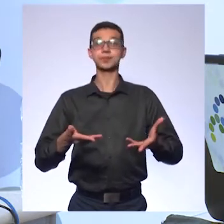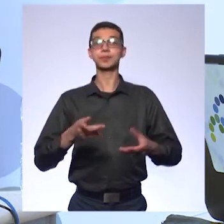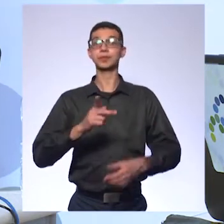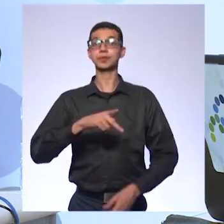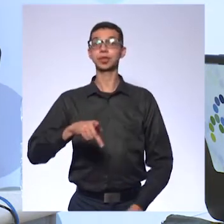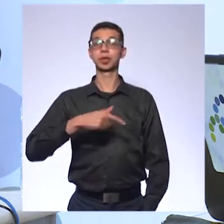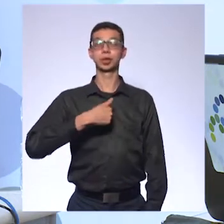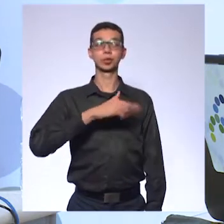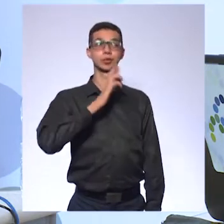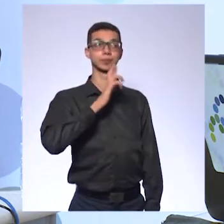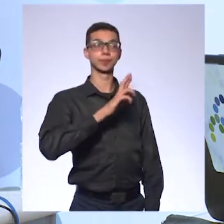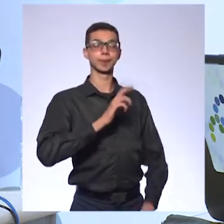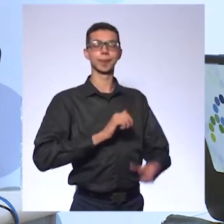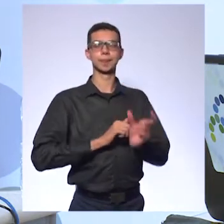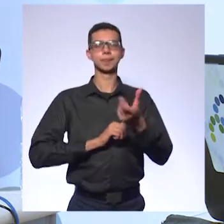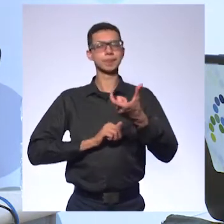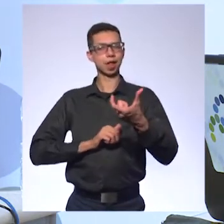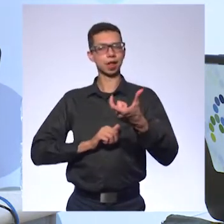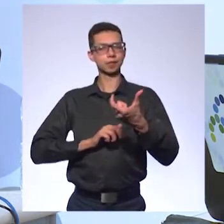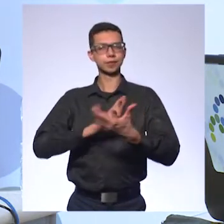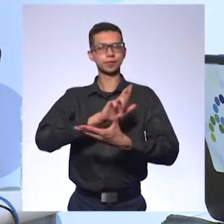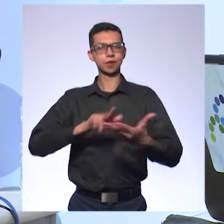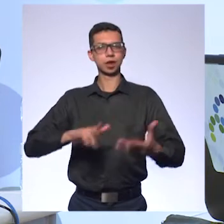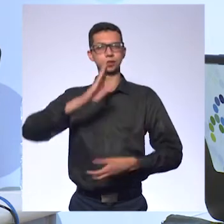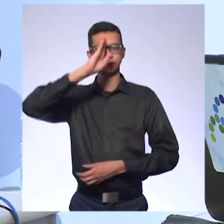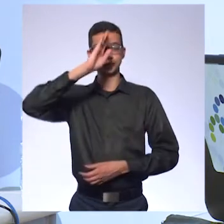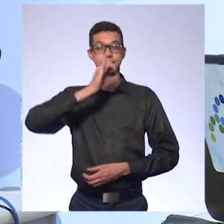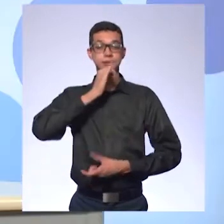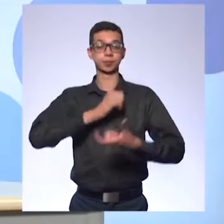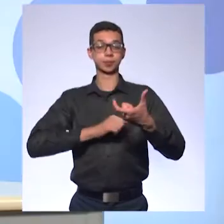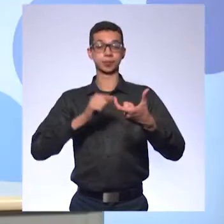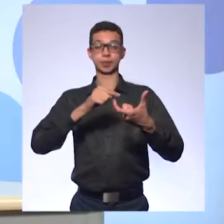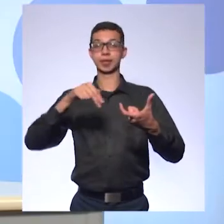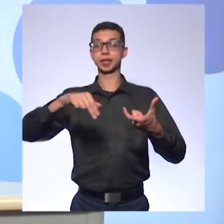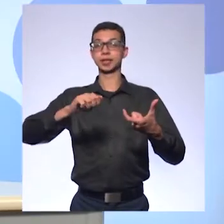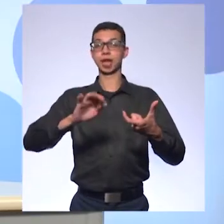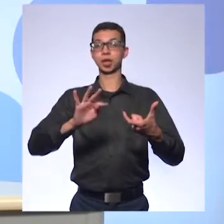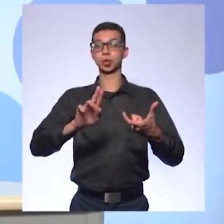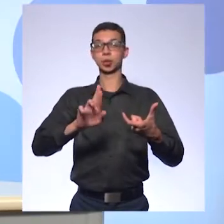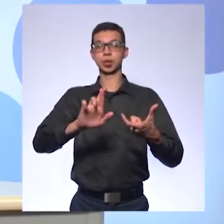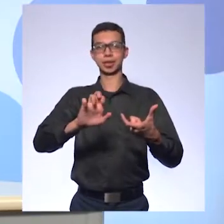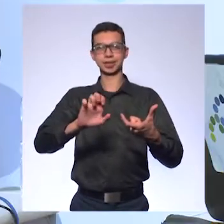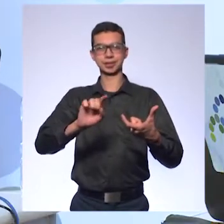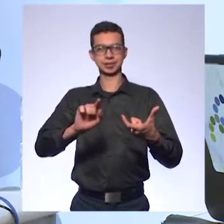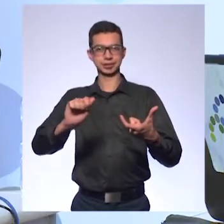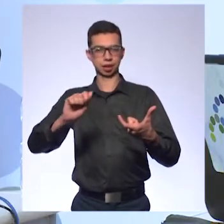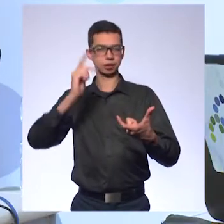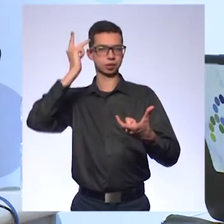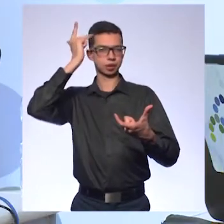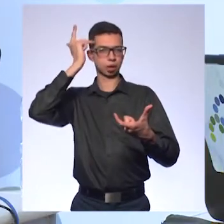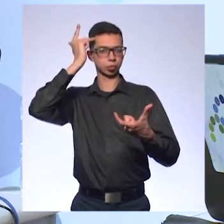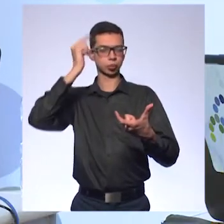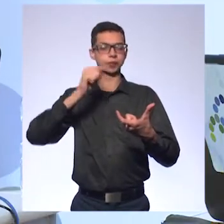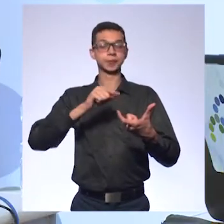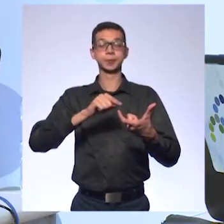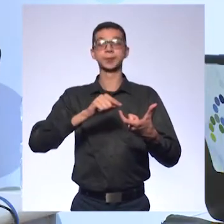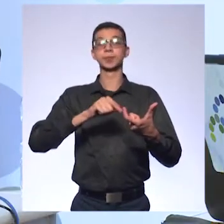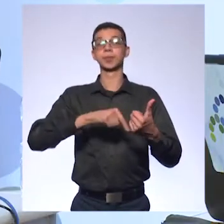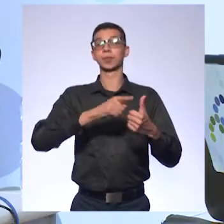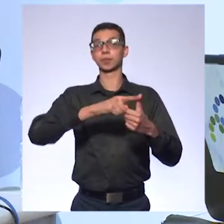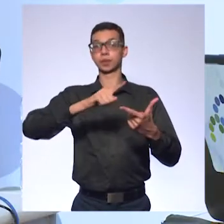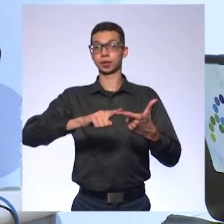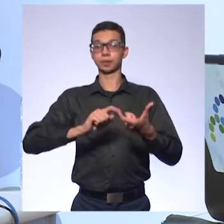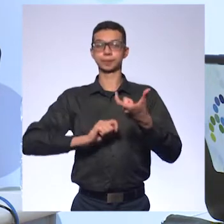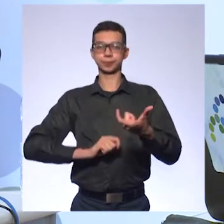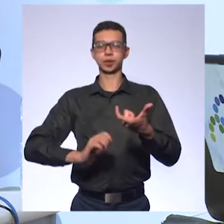aqui chaves, né? Então, apareceu muita palavra natureza, finito, a questão da